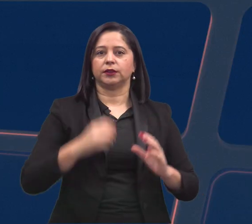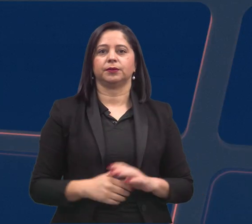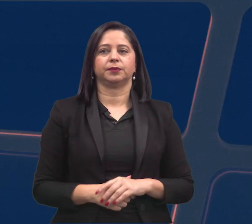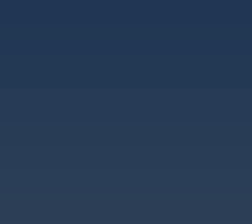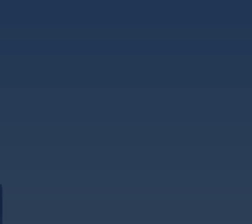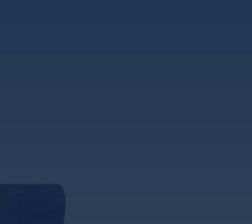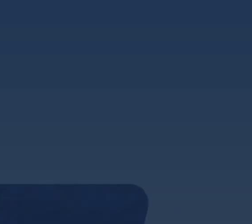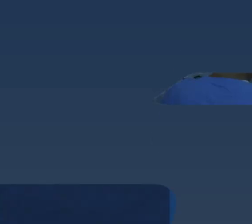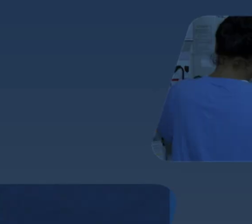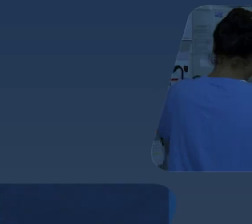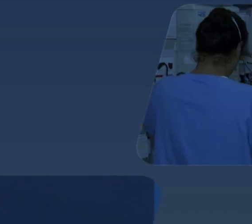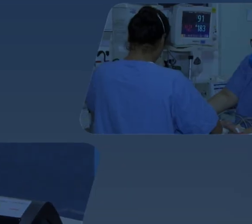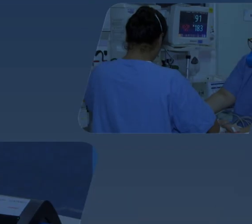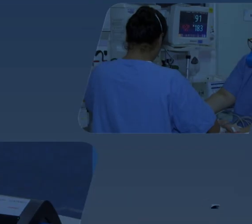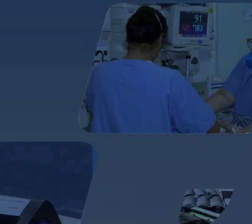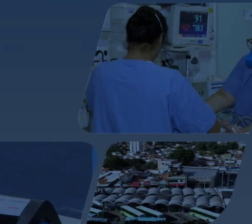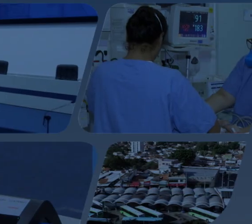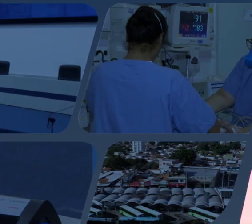já.